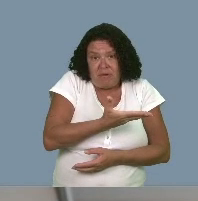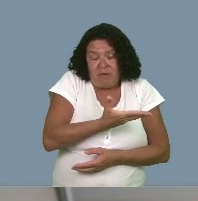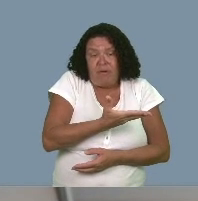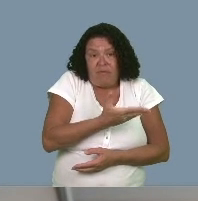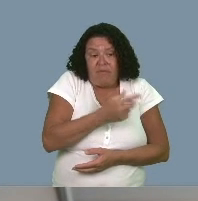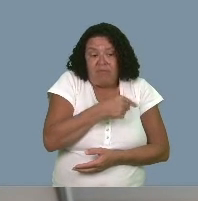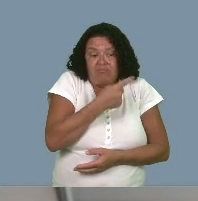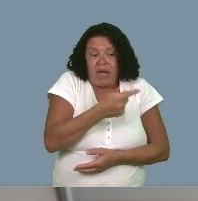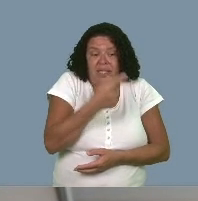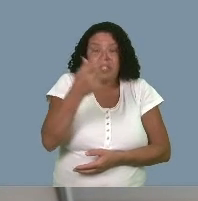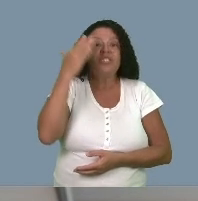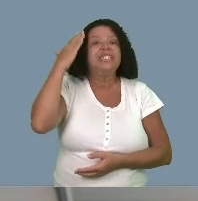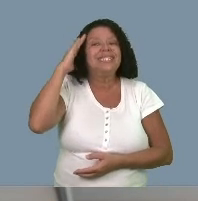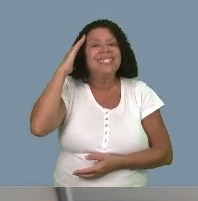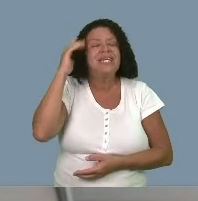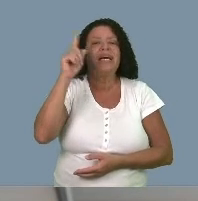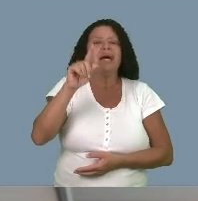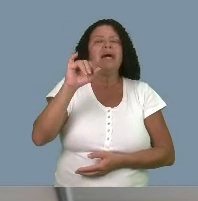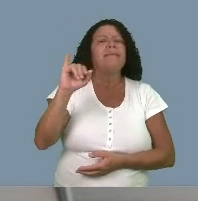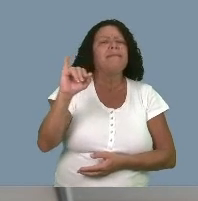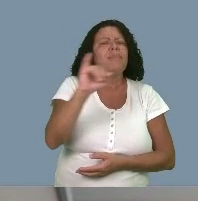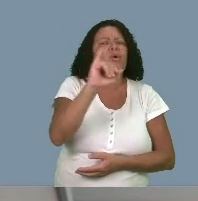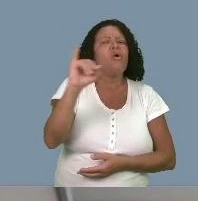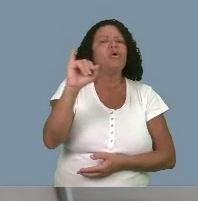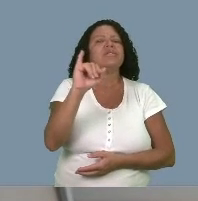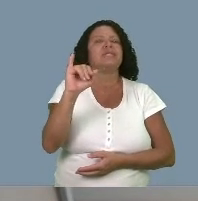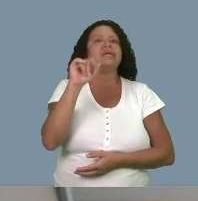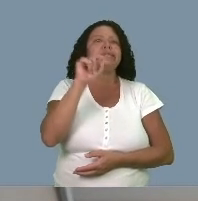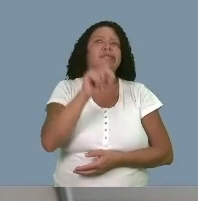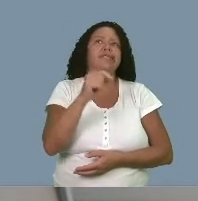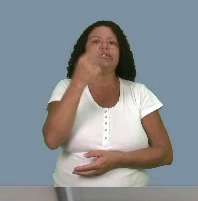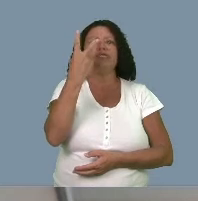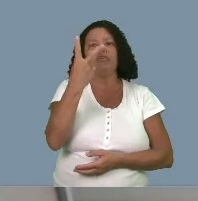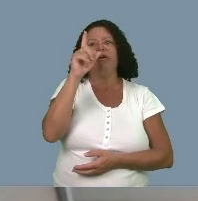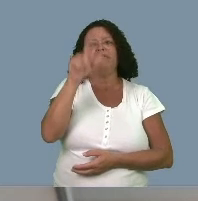gente entende a importância desse pequeno percentual.